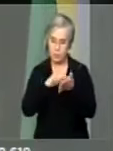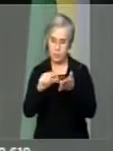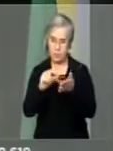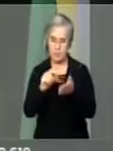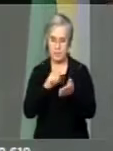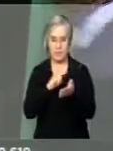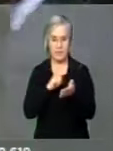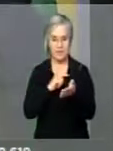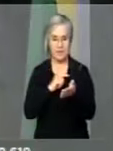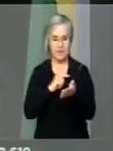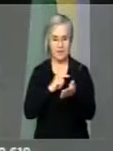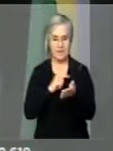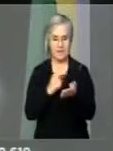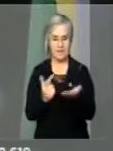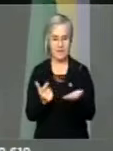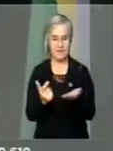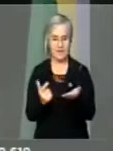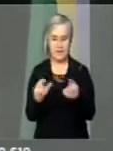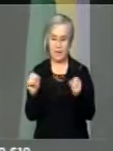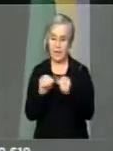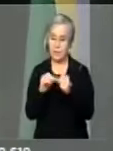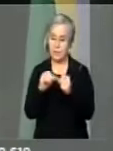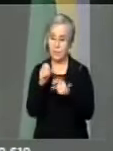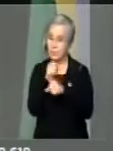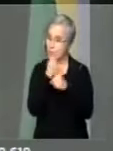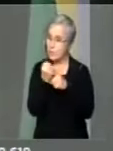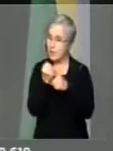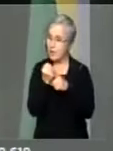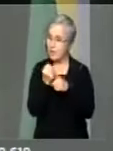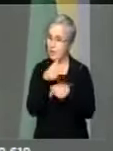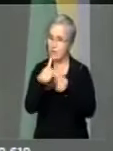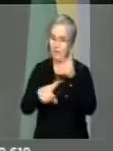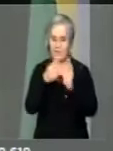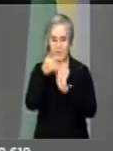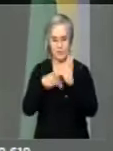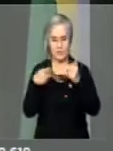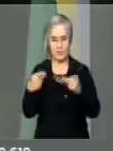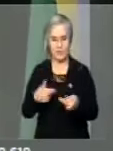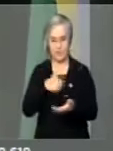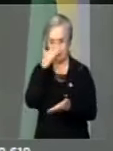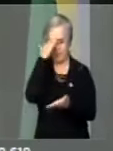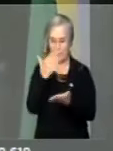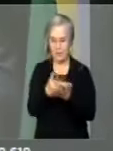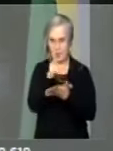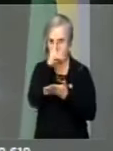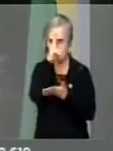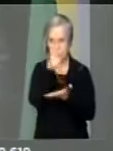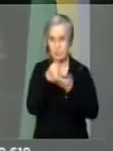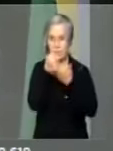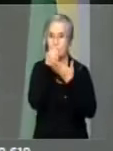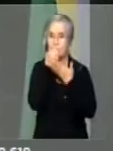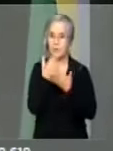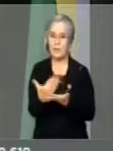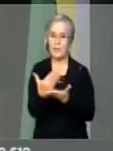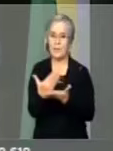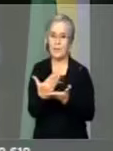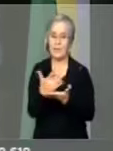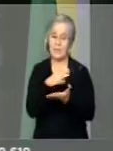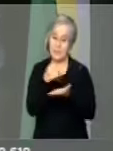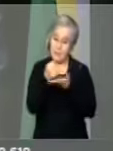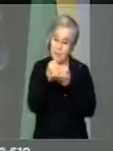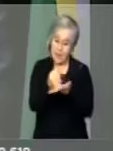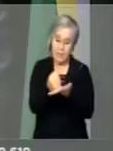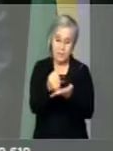desse tripé, que é exatamente a ação social desse projeto, Eu Acredito na Força do Bem. E é uma ação social pautada,